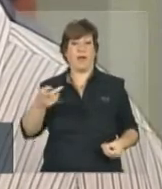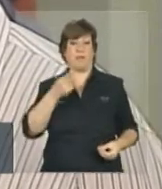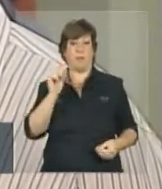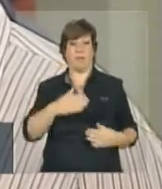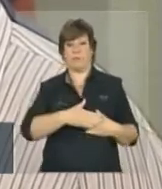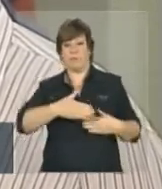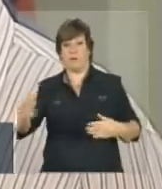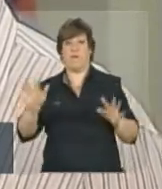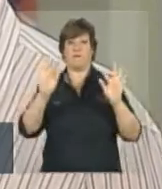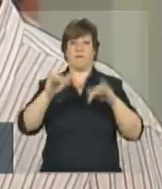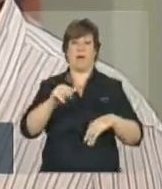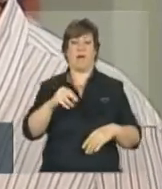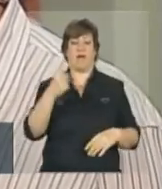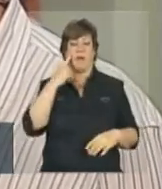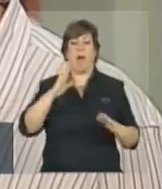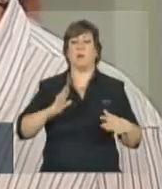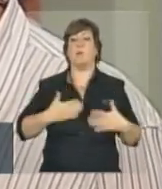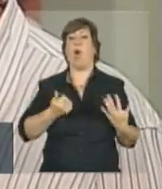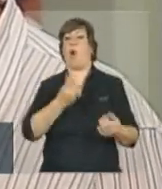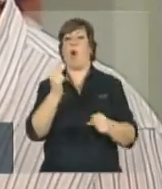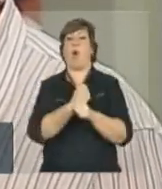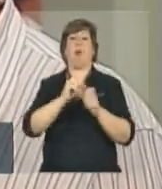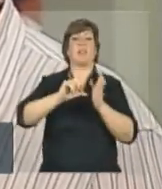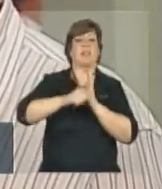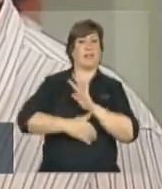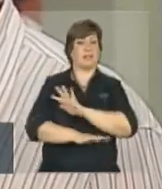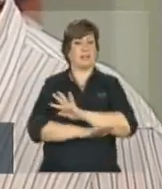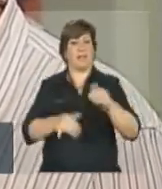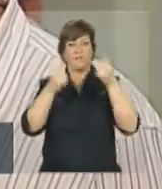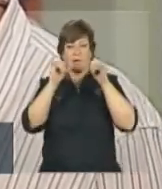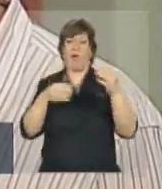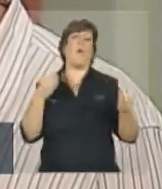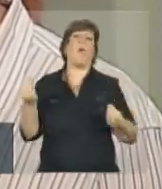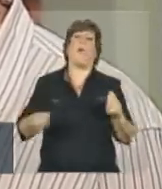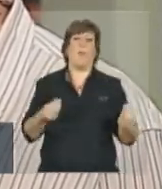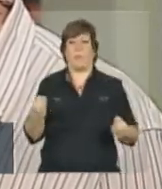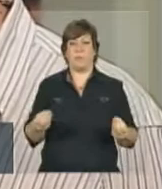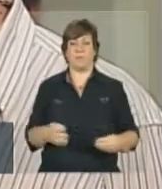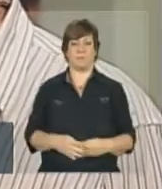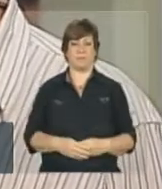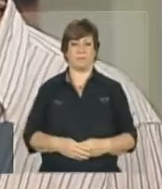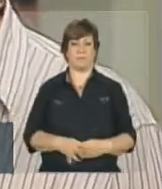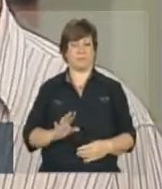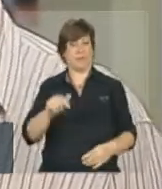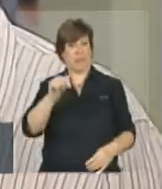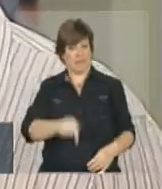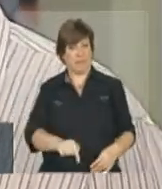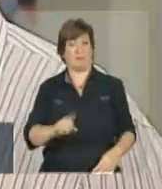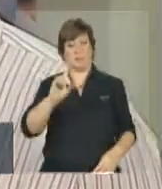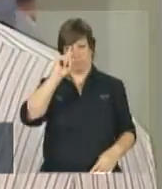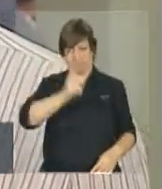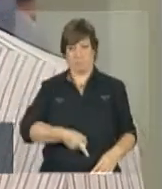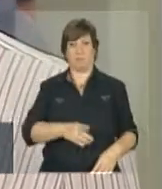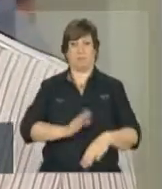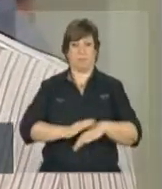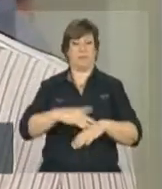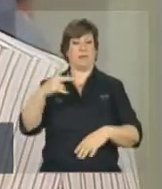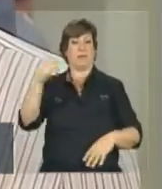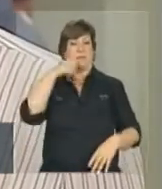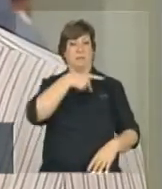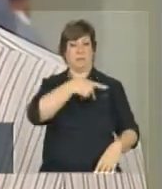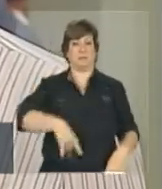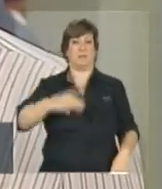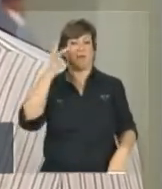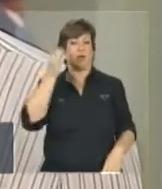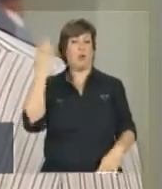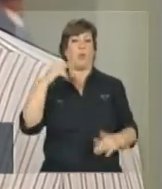final do ano com a surpresa de que alguma obra está atrasada, algum trecho, algum lote? Então, isso foi uma determinação da presidenta Dilma